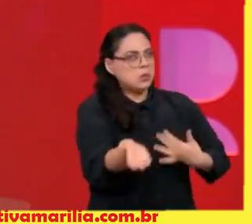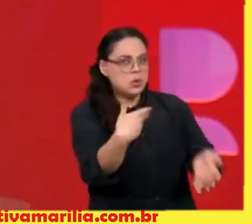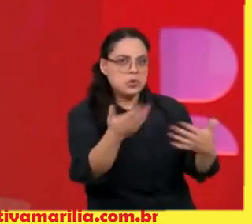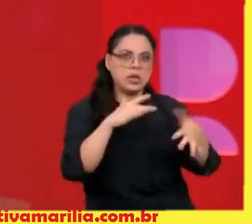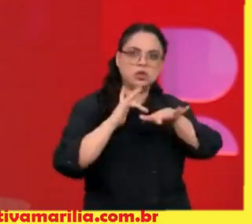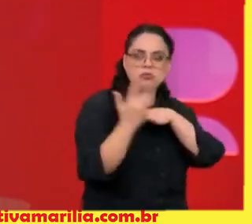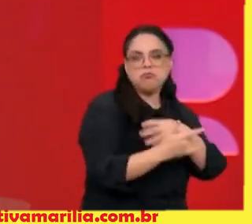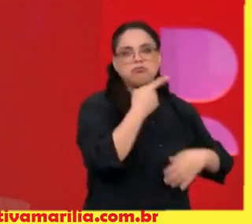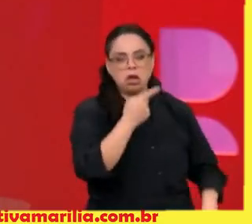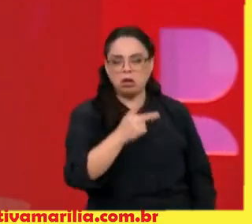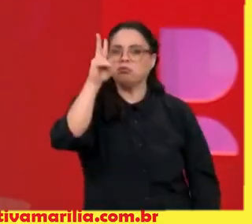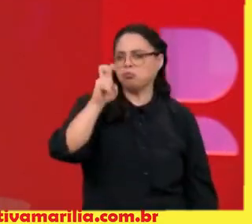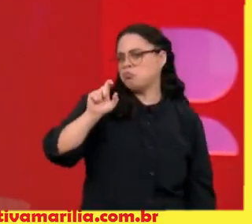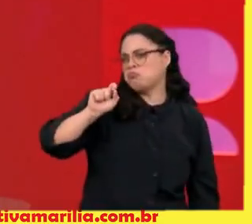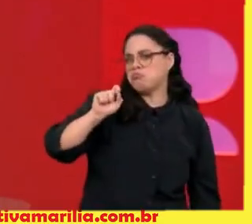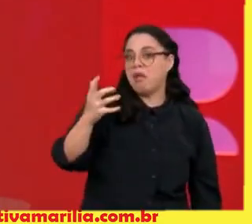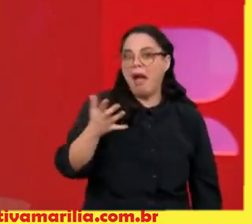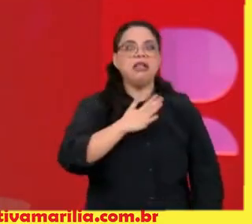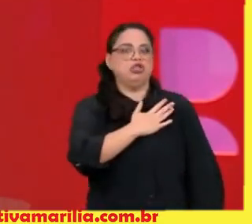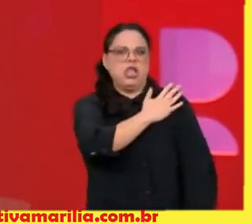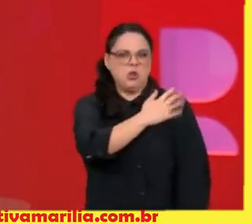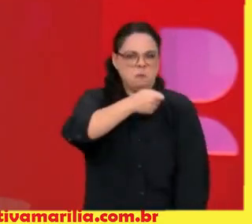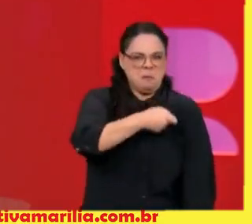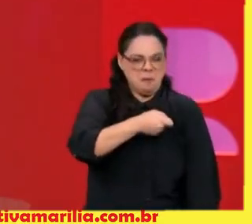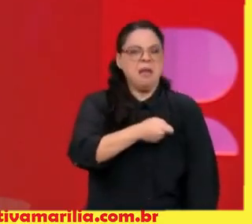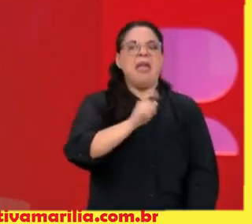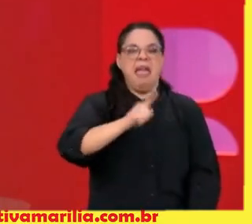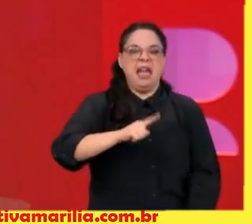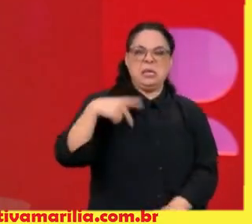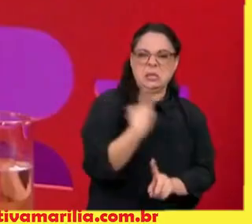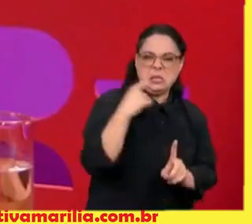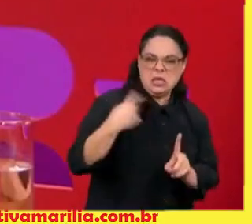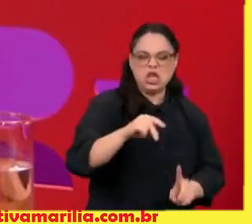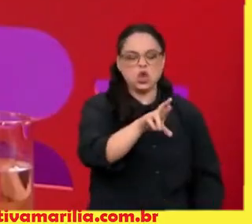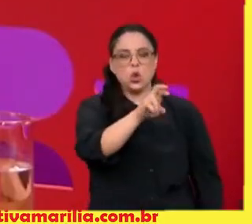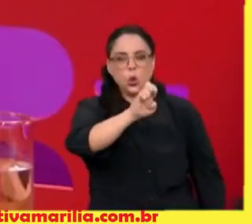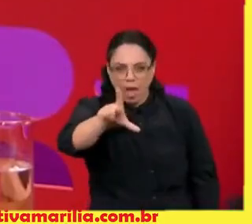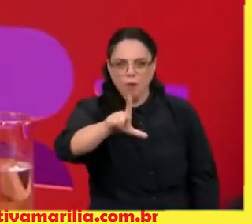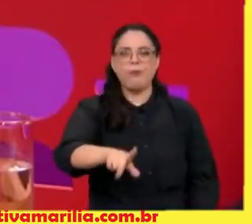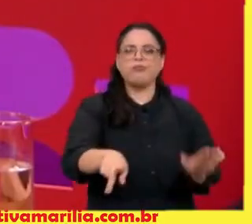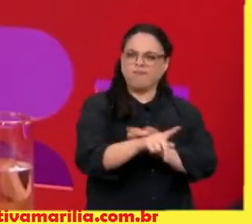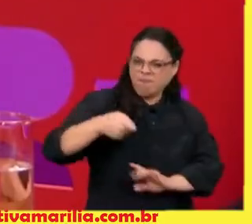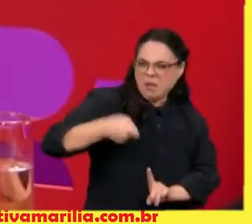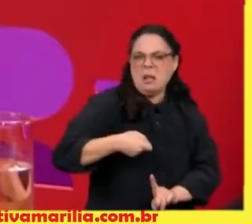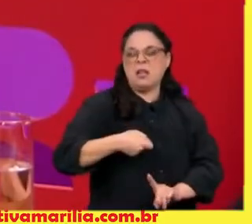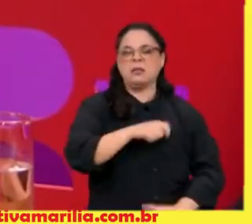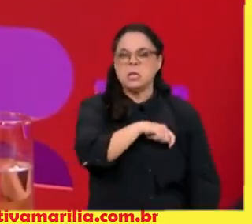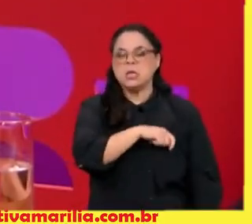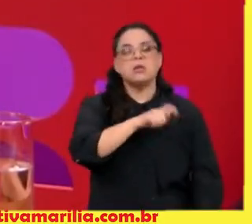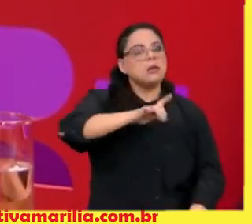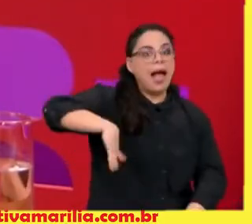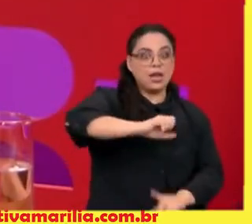ditadura também foi muito cruel com outros estratos sociais, nas favelas,